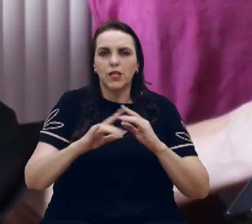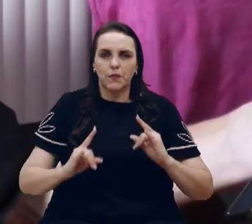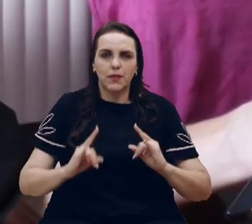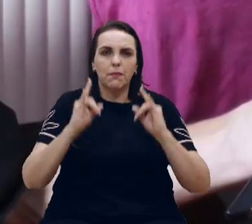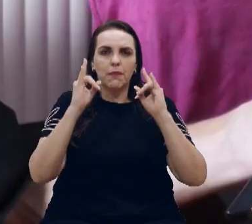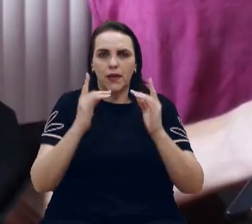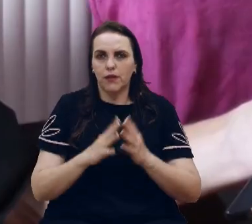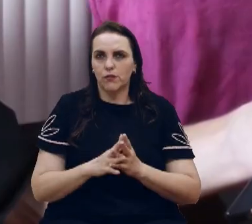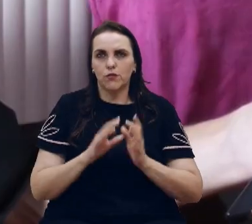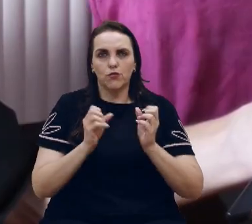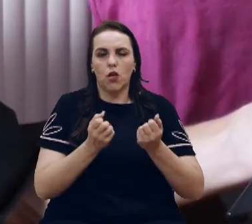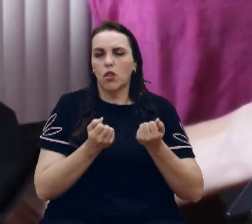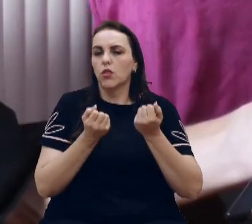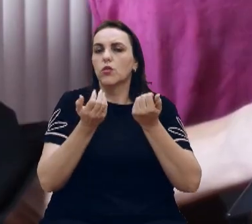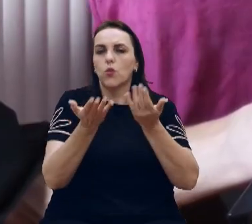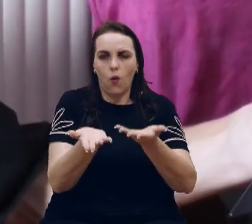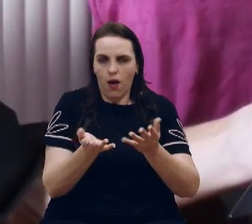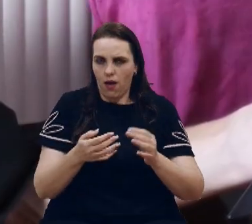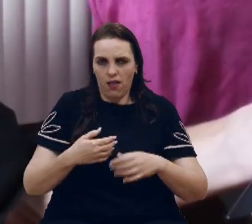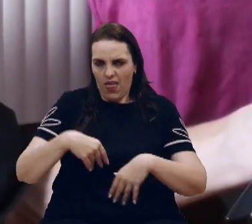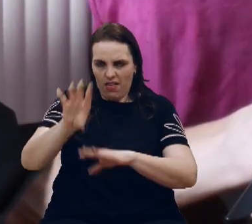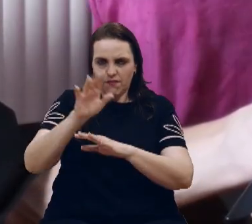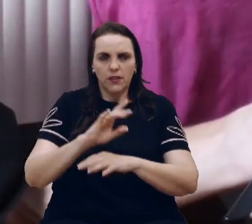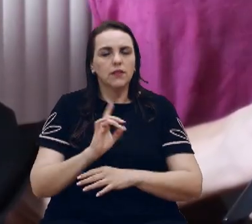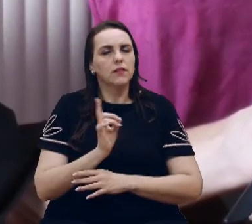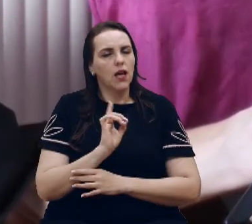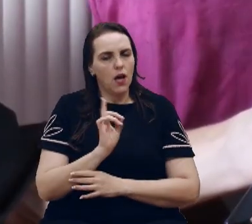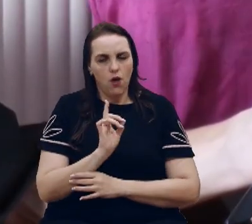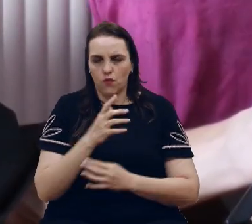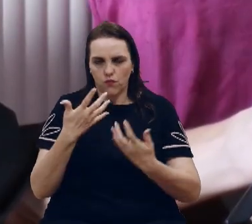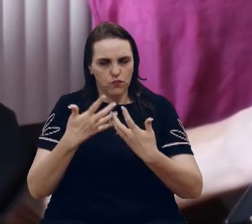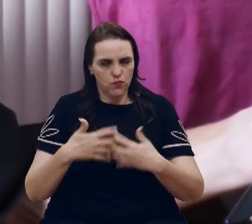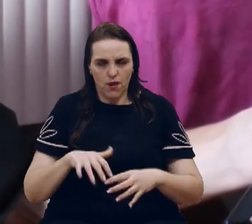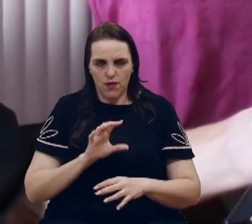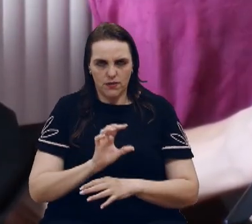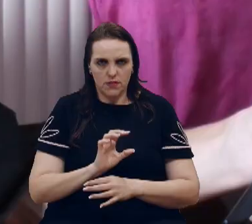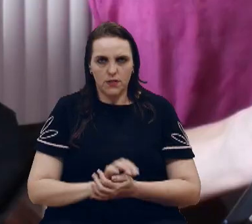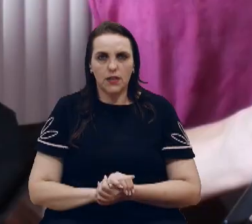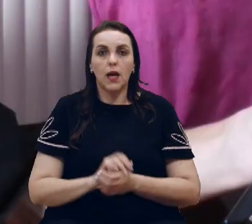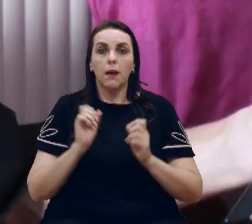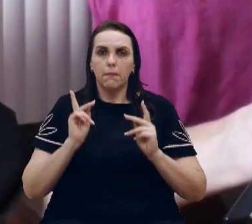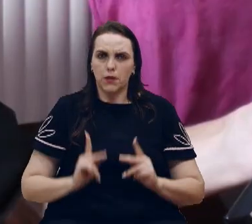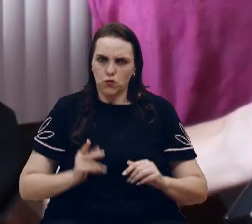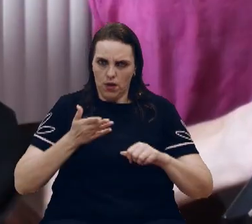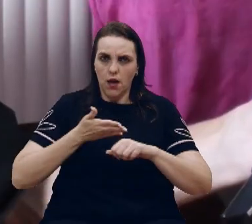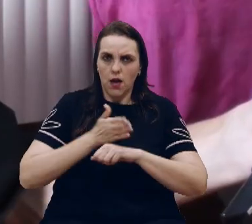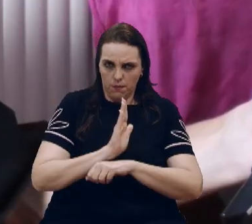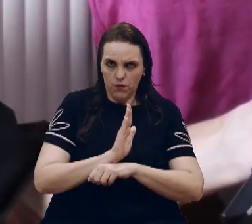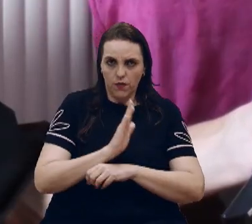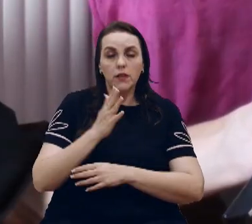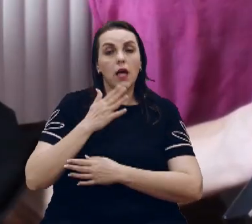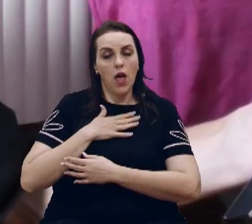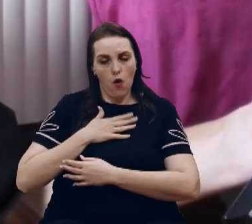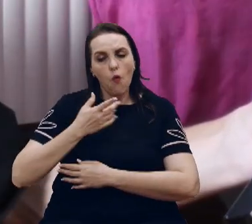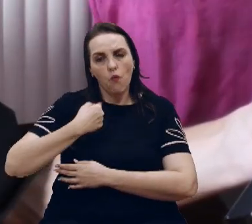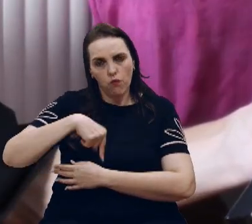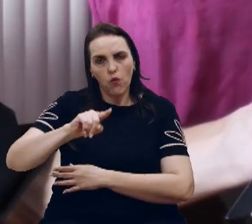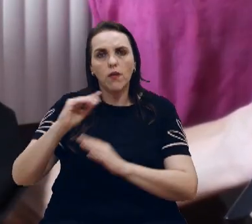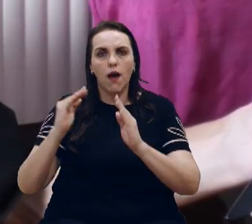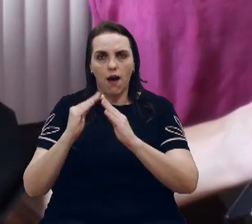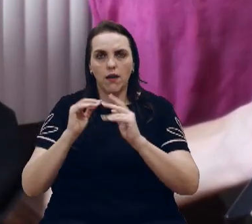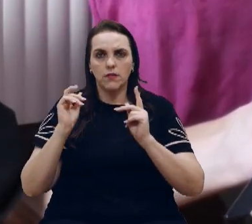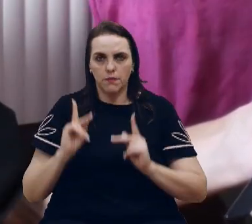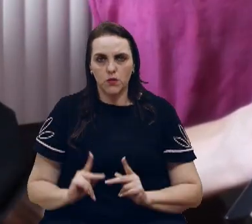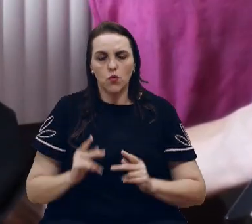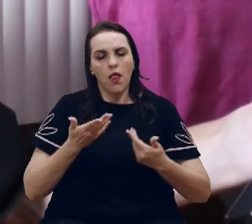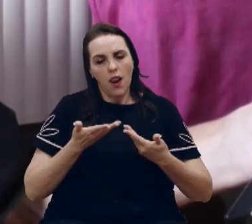diz, foi doado para ti, tu pode levar. Não funciona assim. Se a pessoa é aprovada, eu vou até a casa da pessoa e levo o